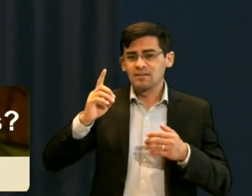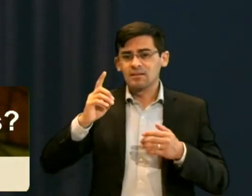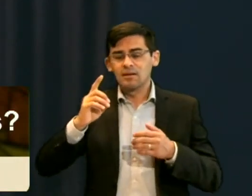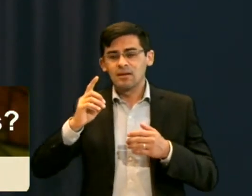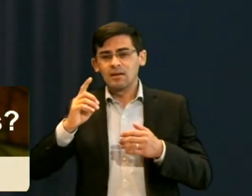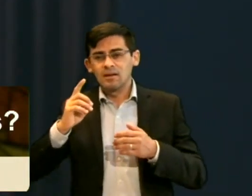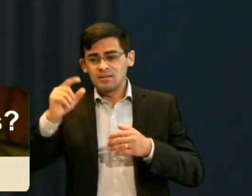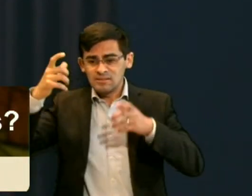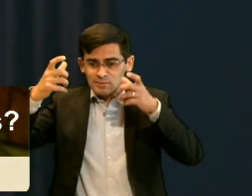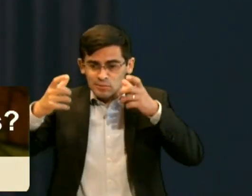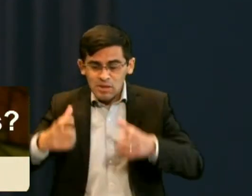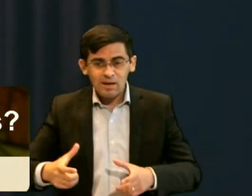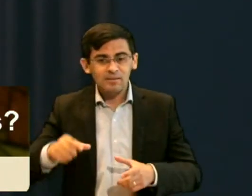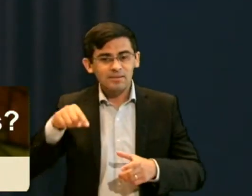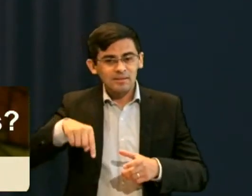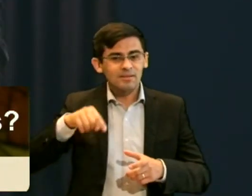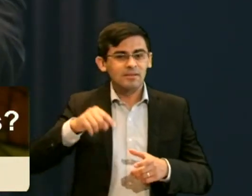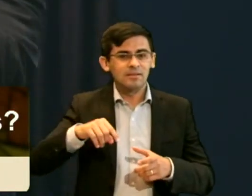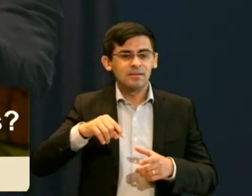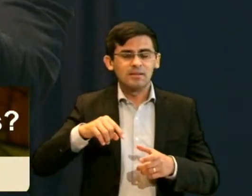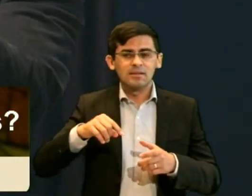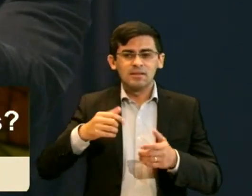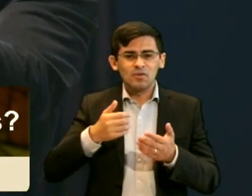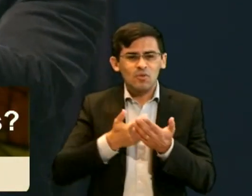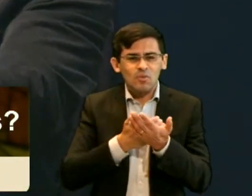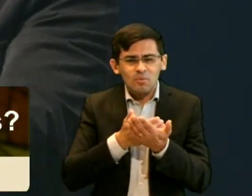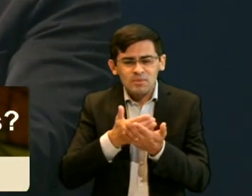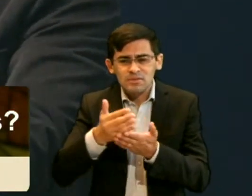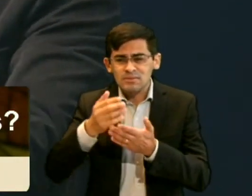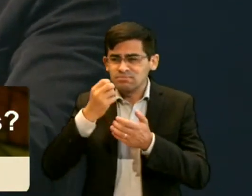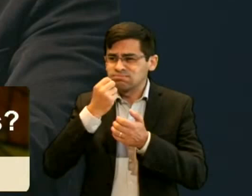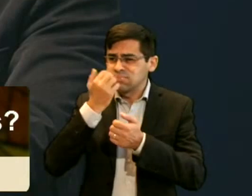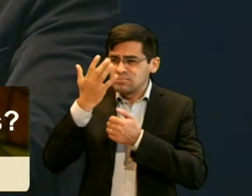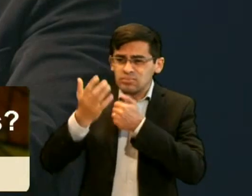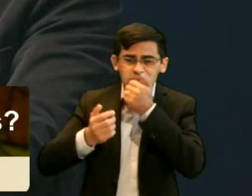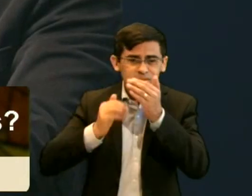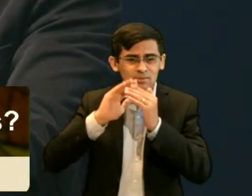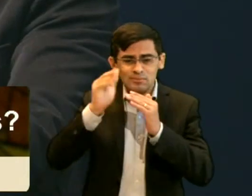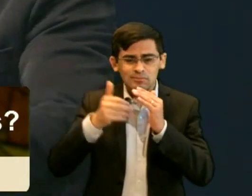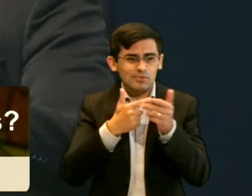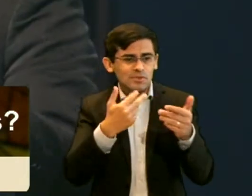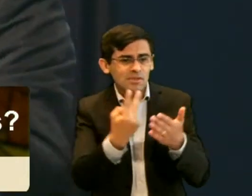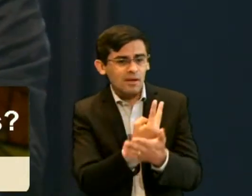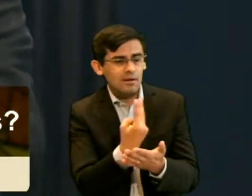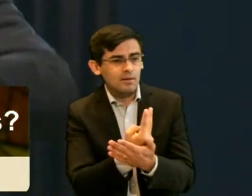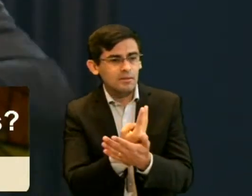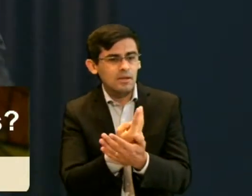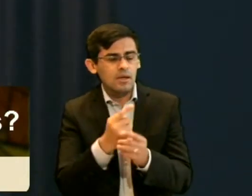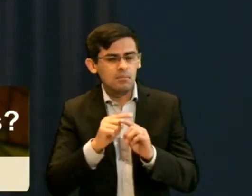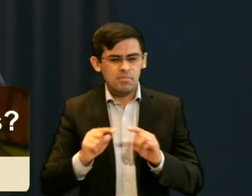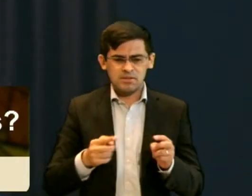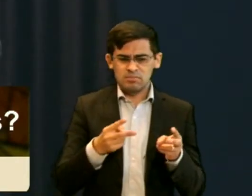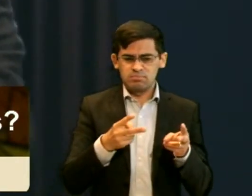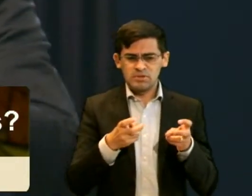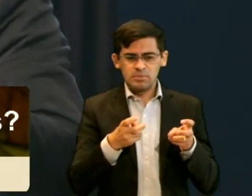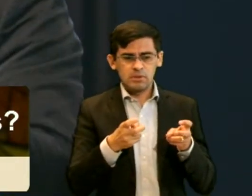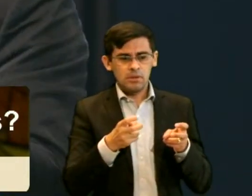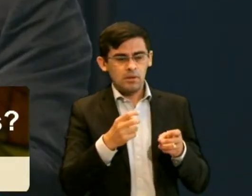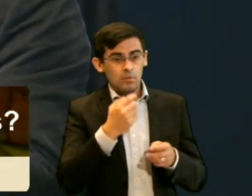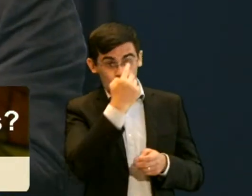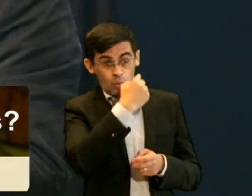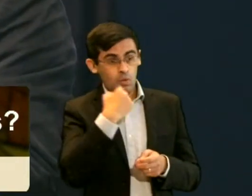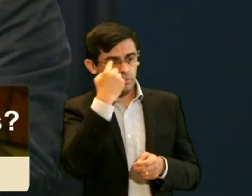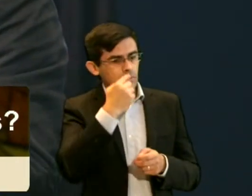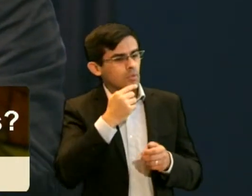que esse lugar aqui era um lugar sério. E aí ele começa a confessar. E sabe que eu fui vendo a semblante daquele homem